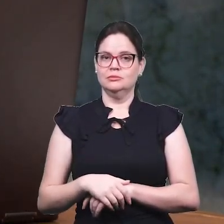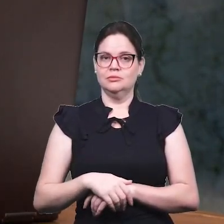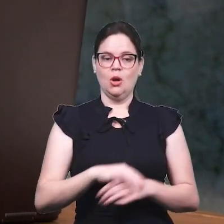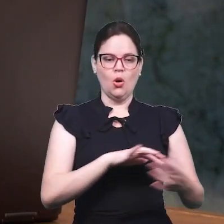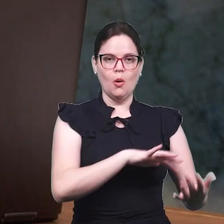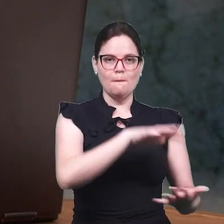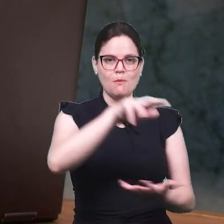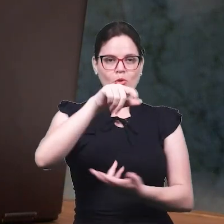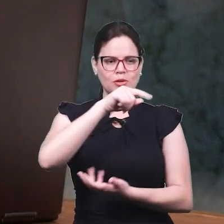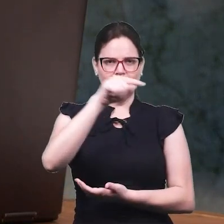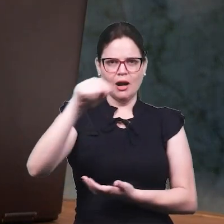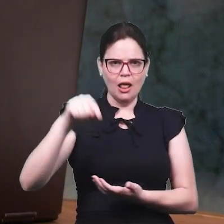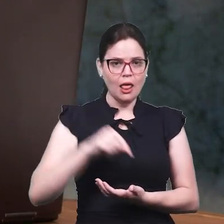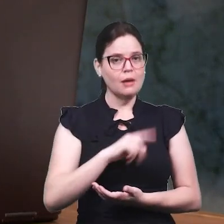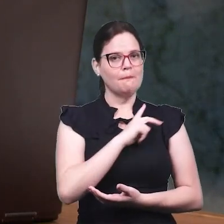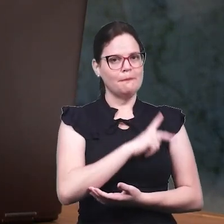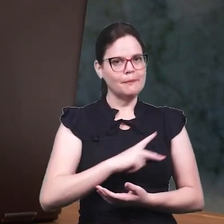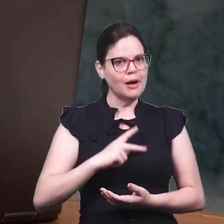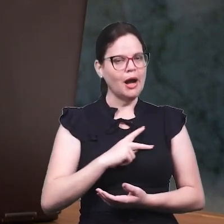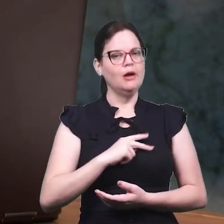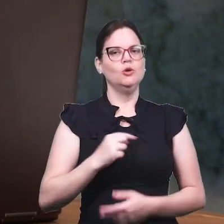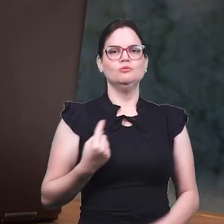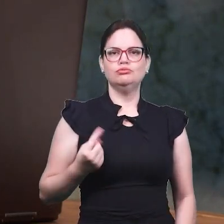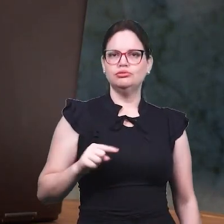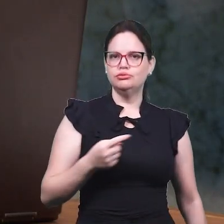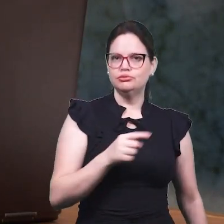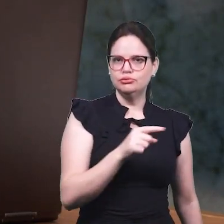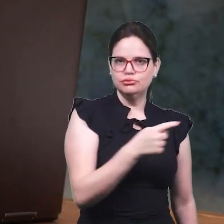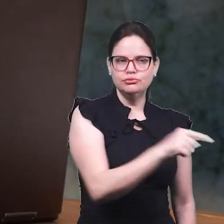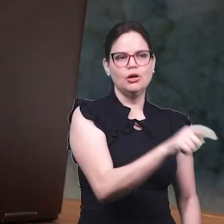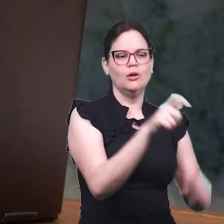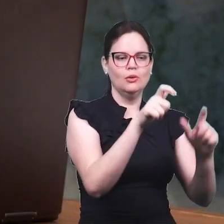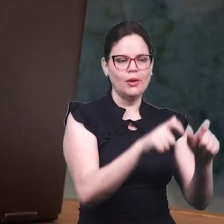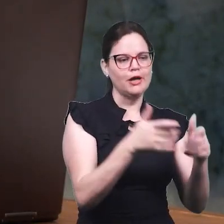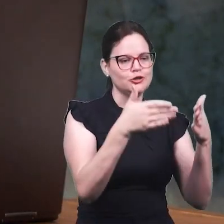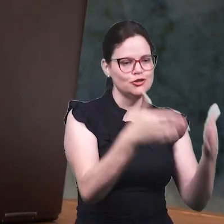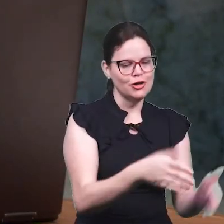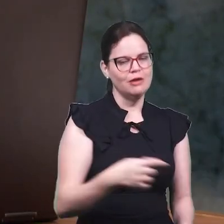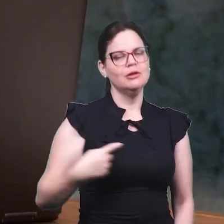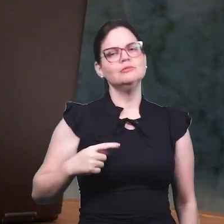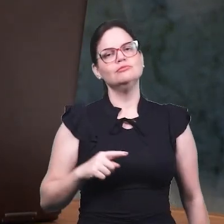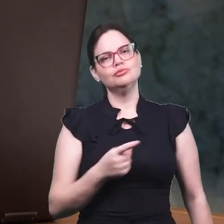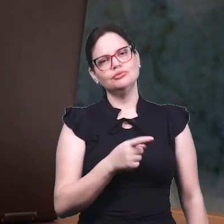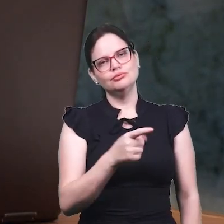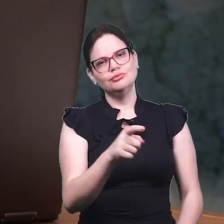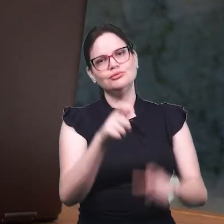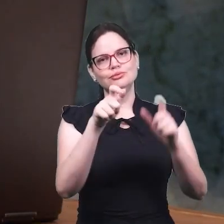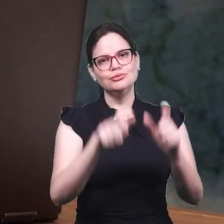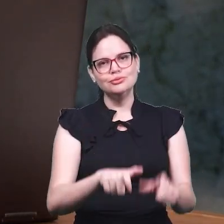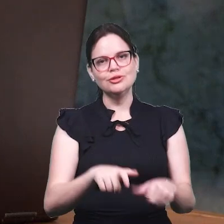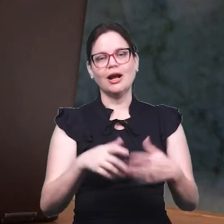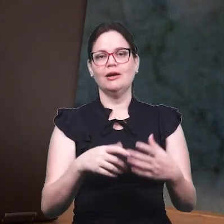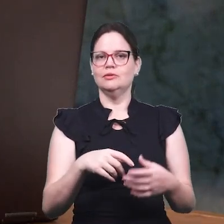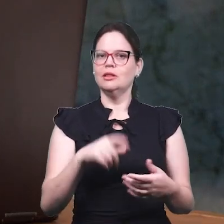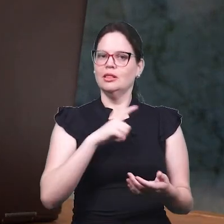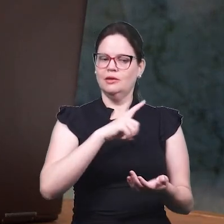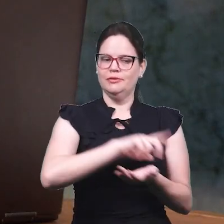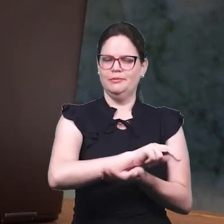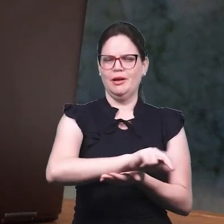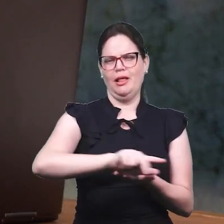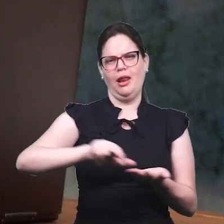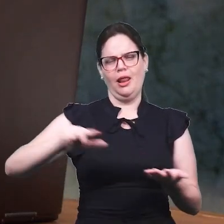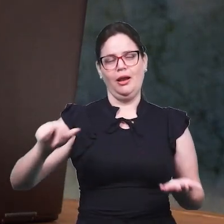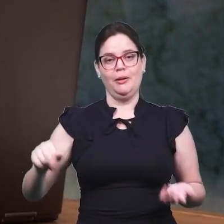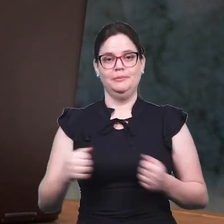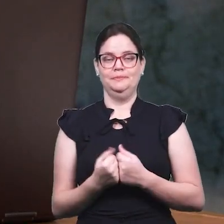viajou o mundo inteiro daquela época. Bom, ele usa uma expressão